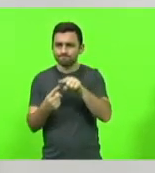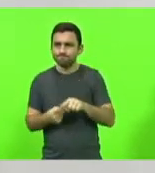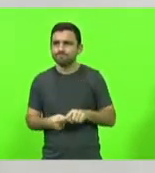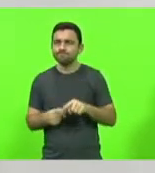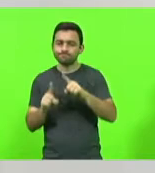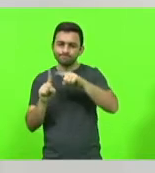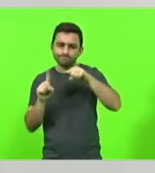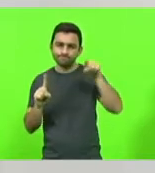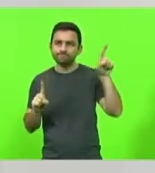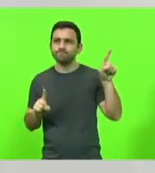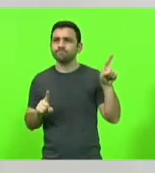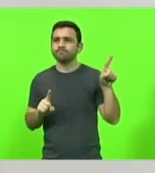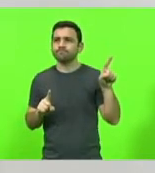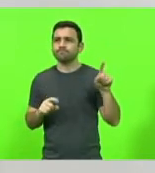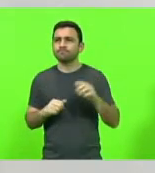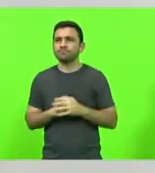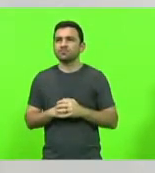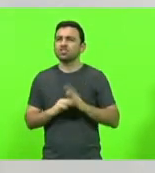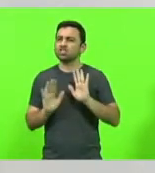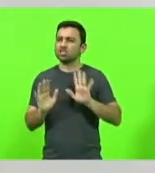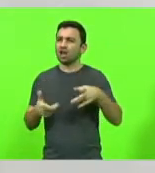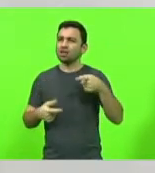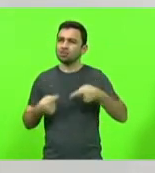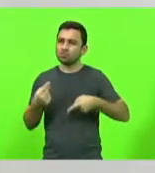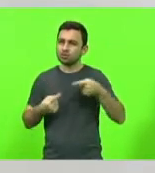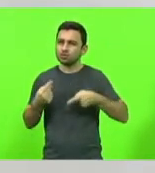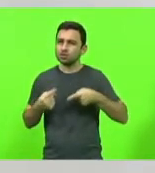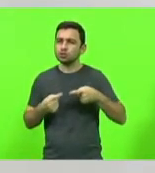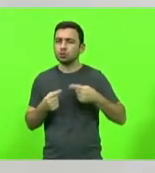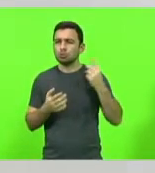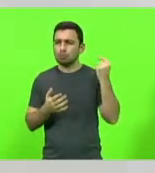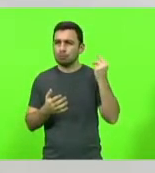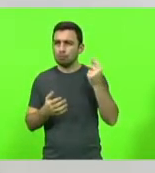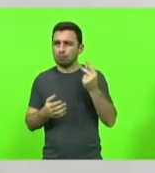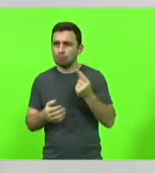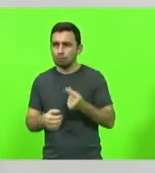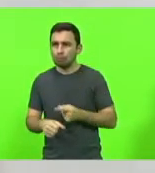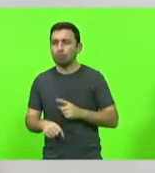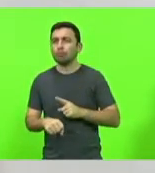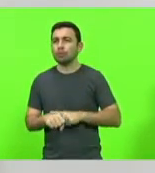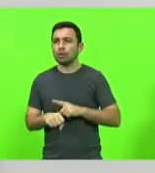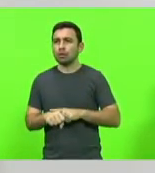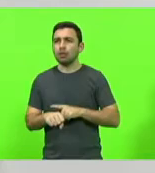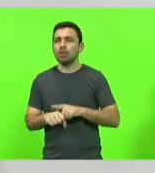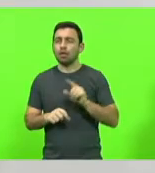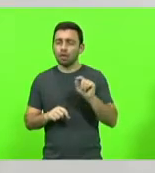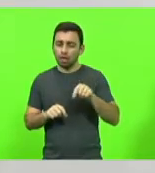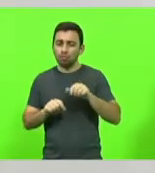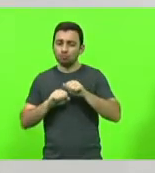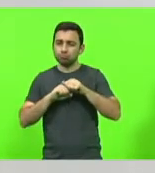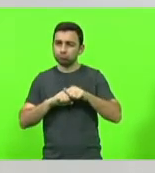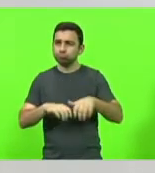exemplo, tão debatidos nesses últimos tempos em termos de pandemia.